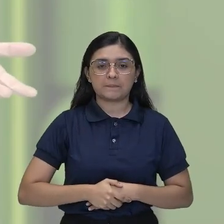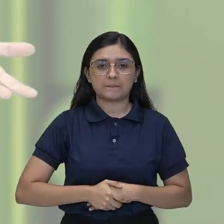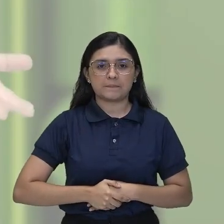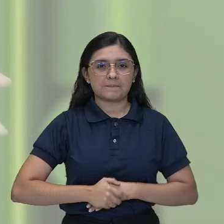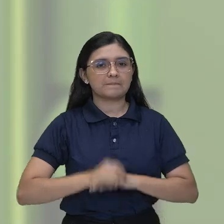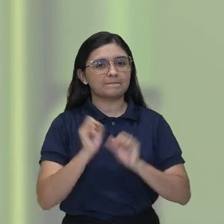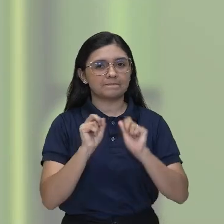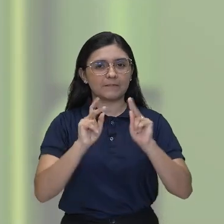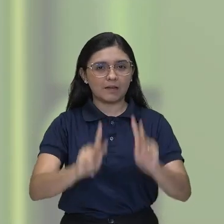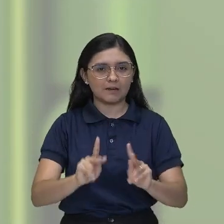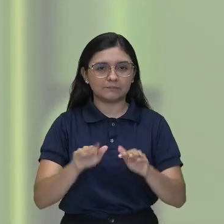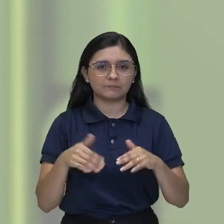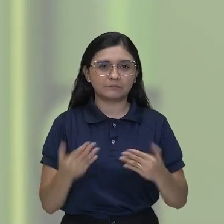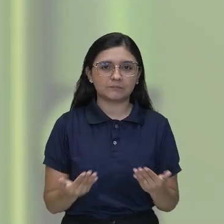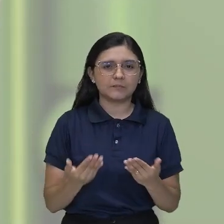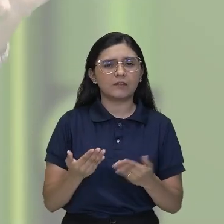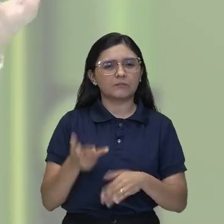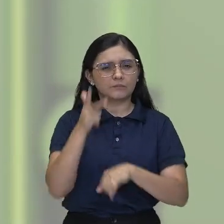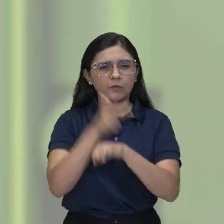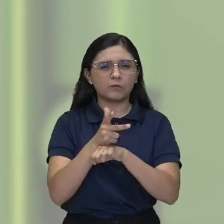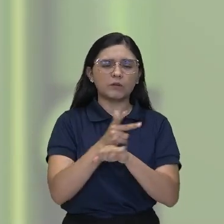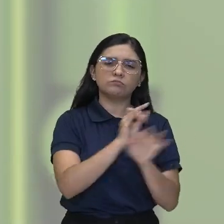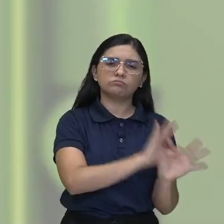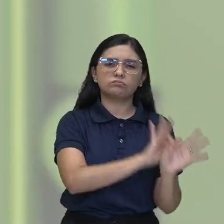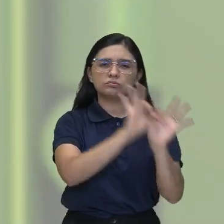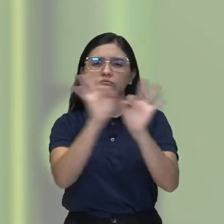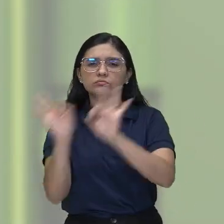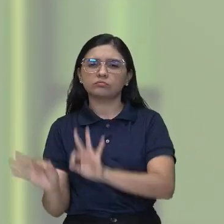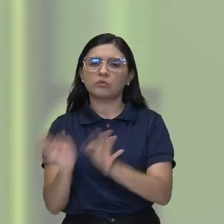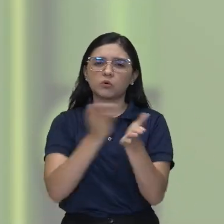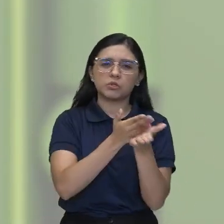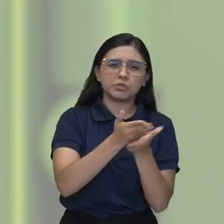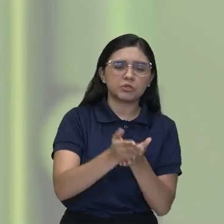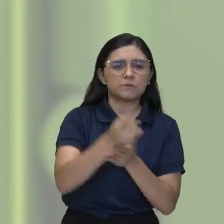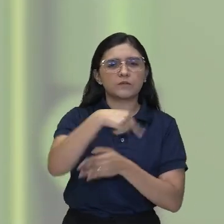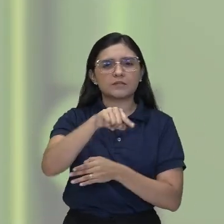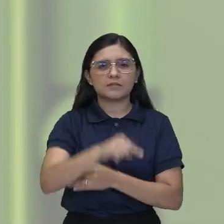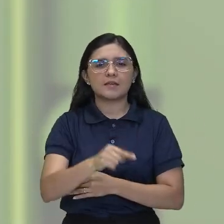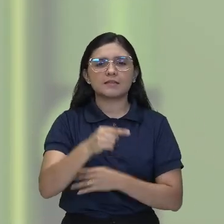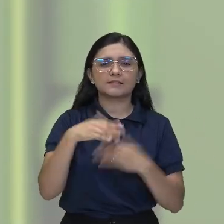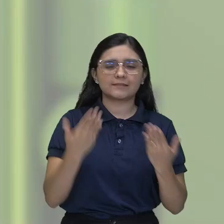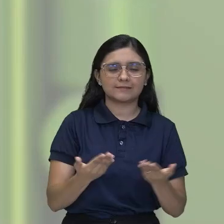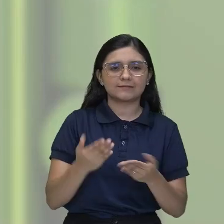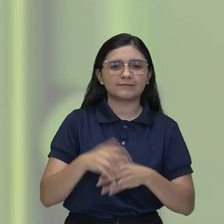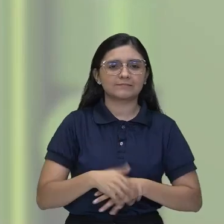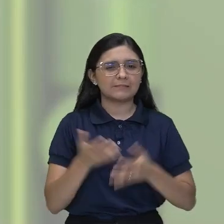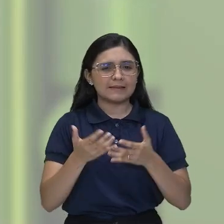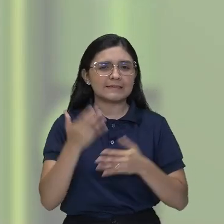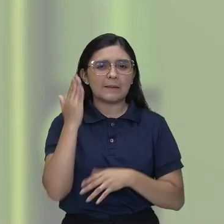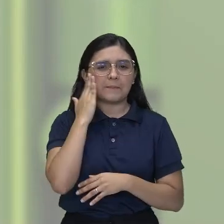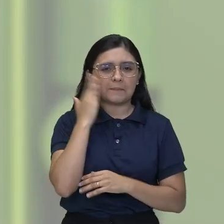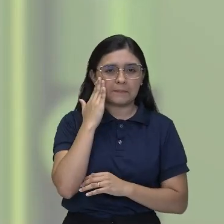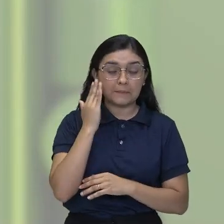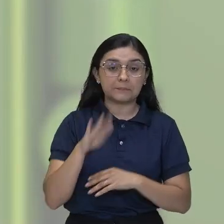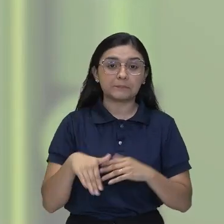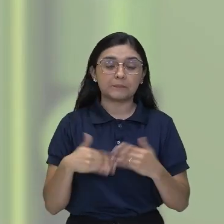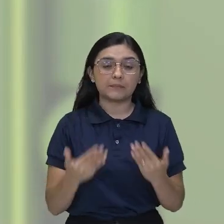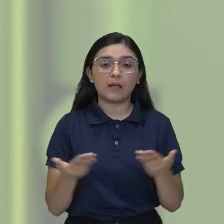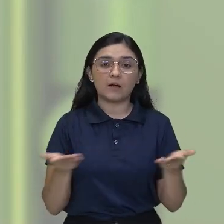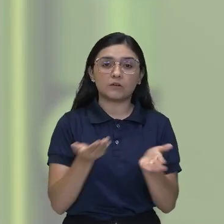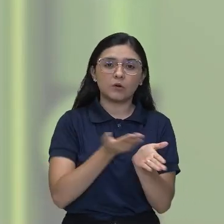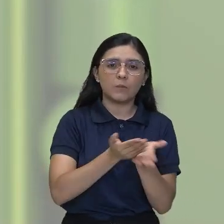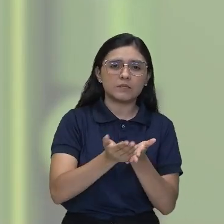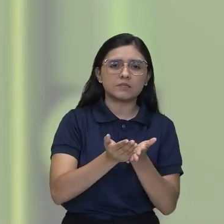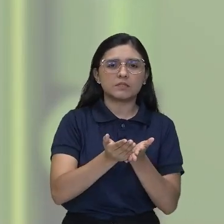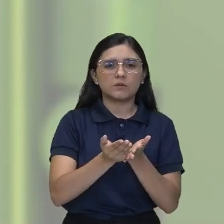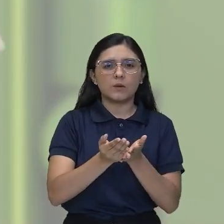Muito bem, pessoal, o nosso vídeo com uma introdução para você ter um gosto de querer mais. Agora você já está começando a conhecer